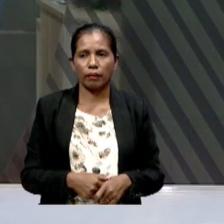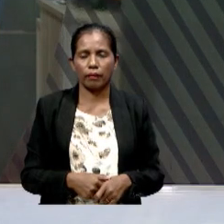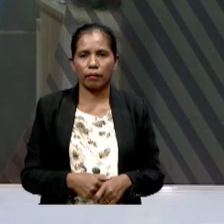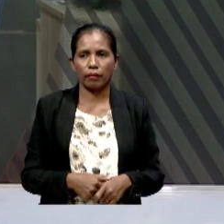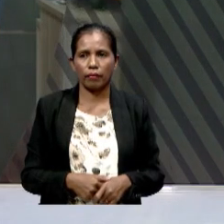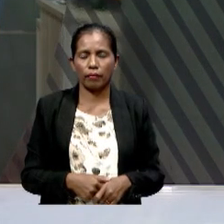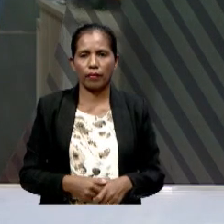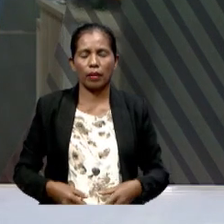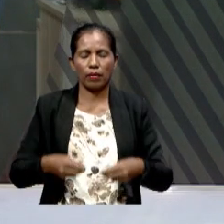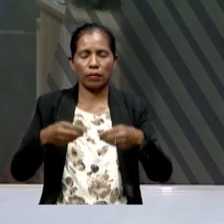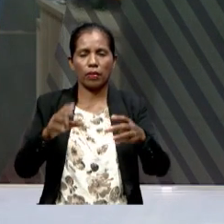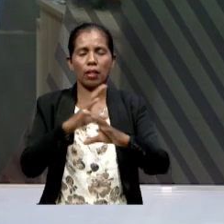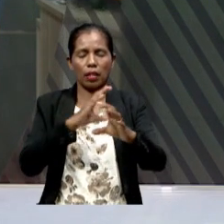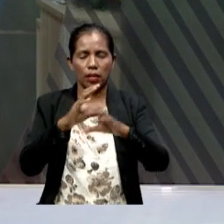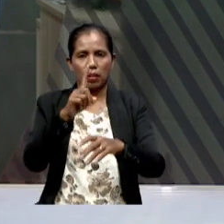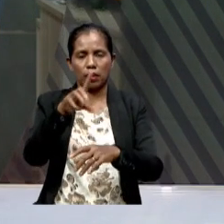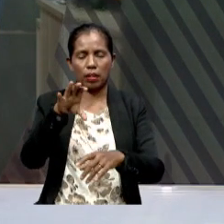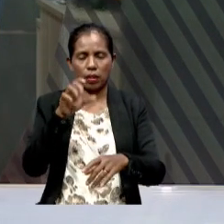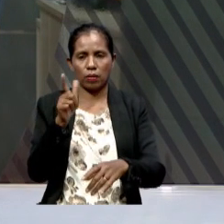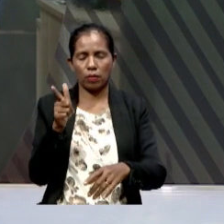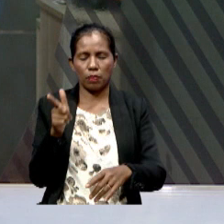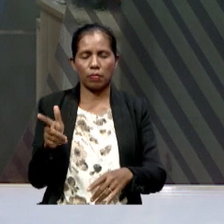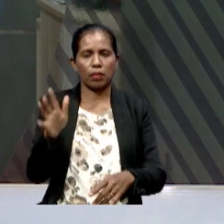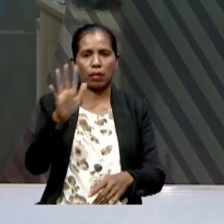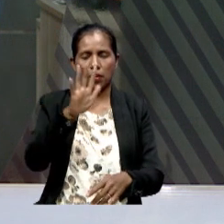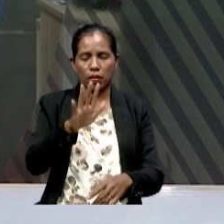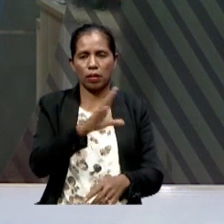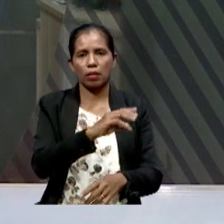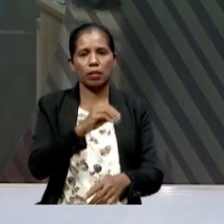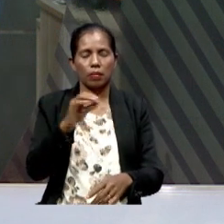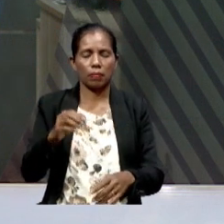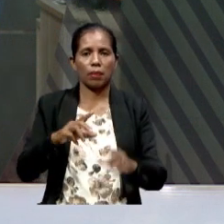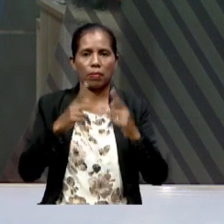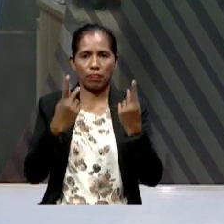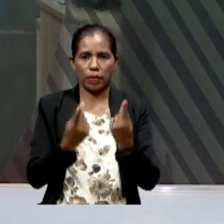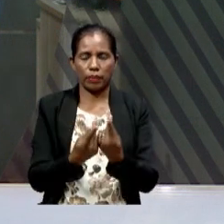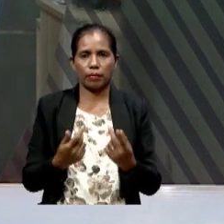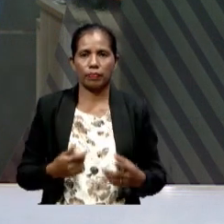Alfândega entrega uma carreta à torcida Ronu Recencia ba companhia.